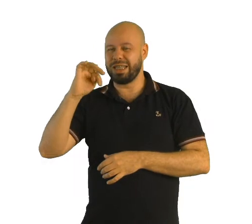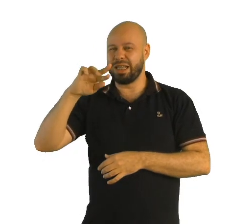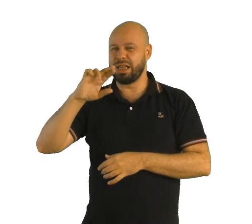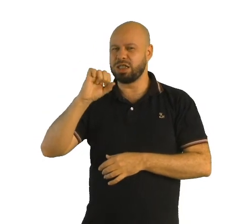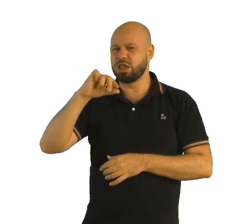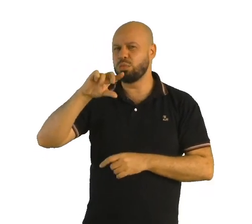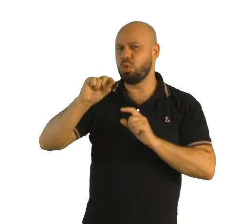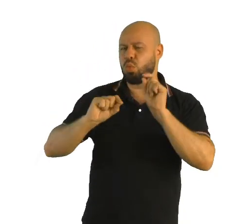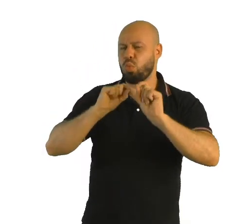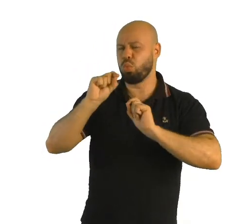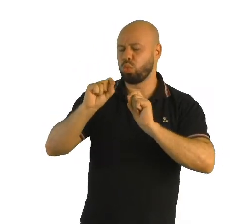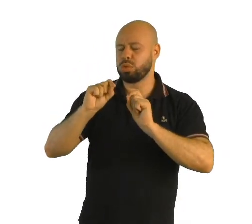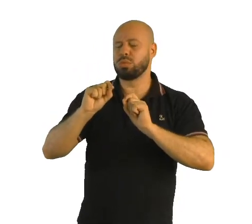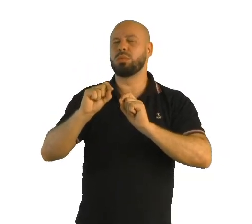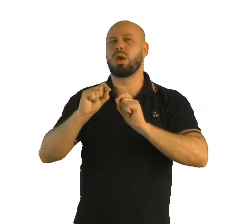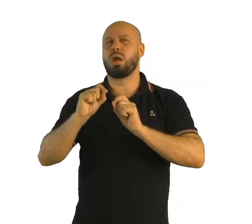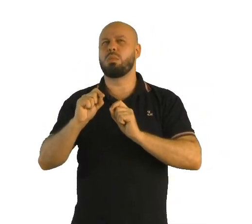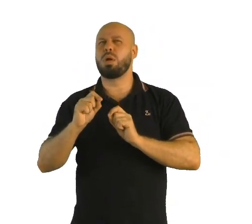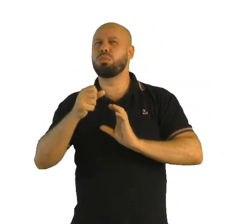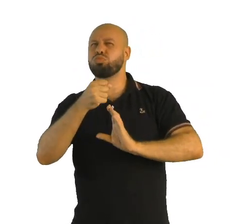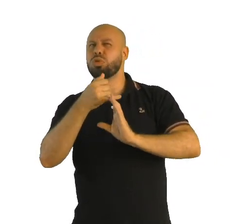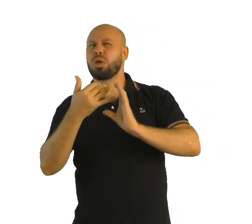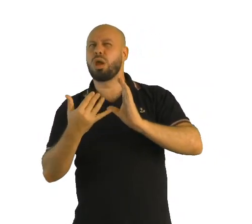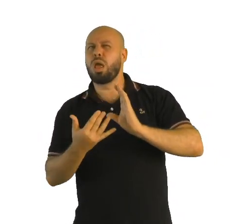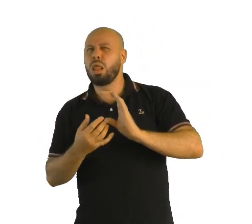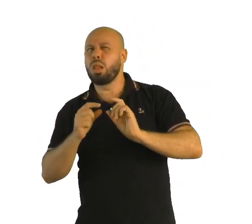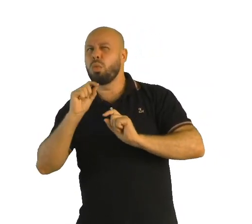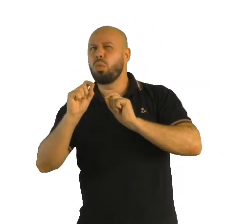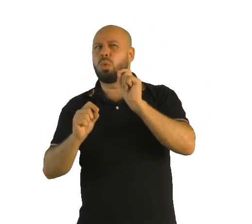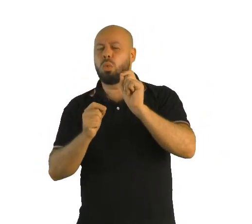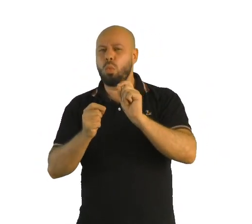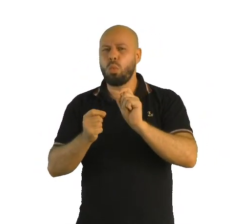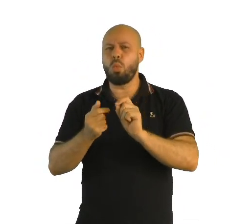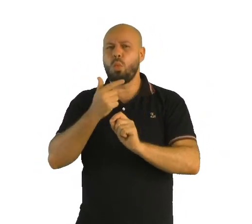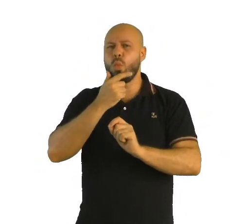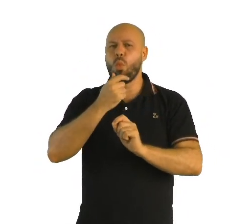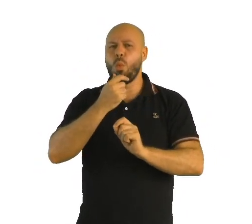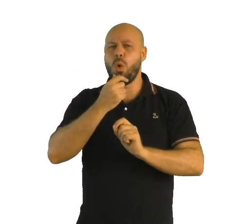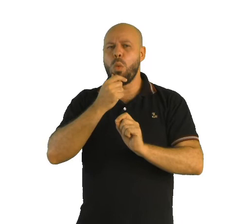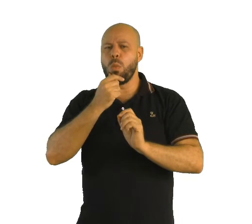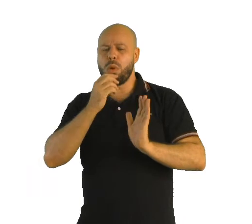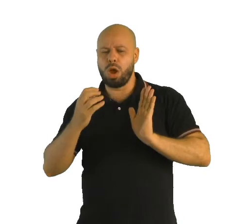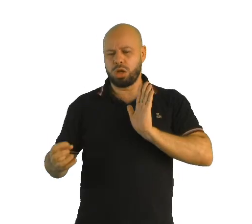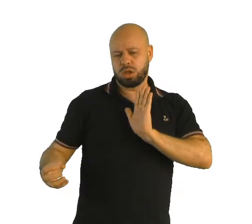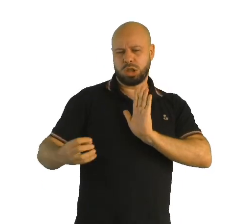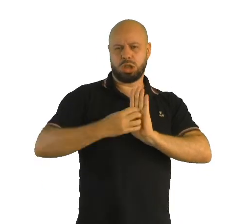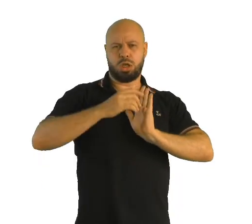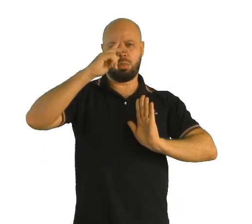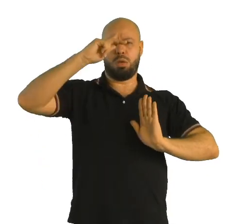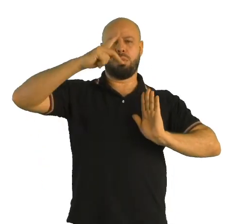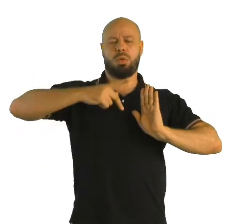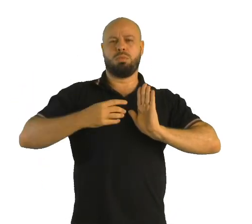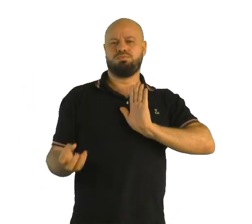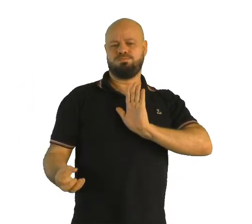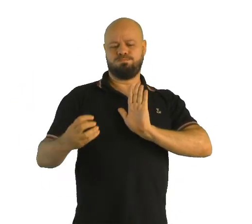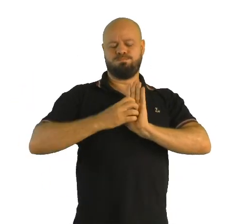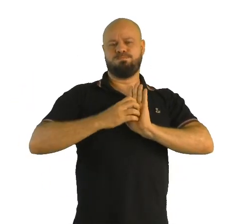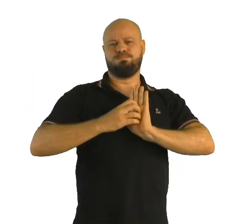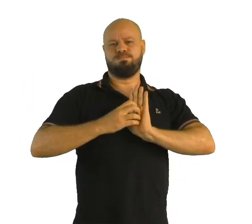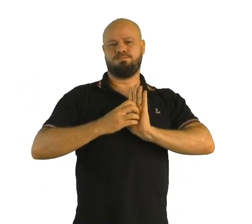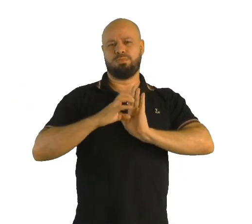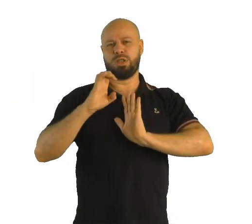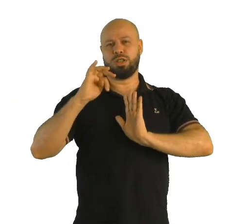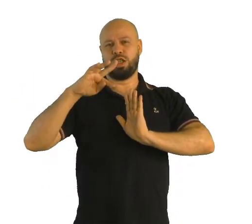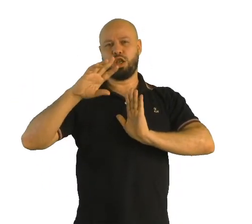ele tem essa característica antropocentrista, ou seja, o homem agora ele vai ocupar, né, o centro